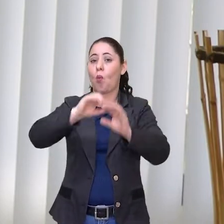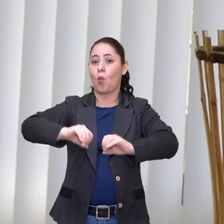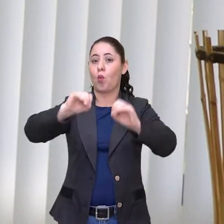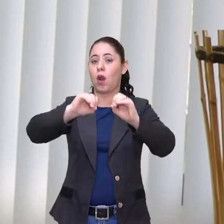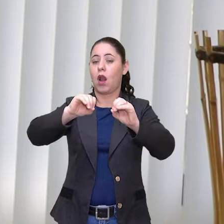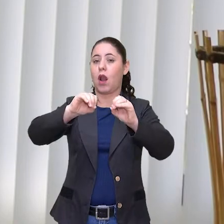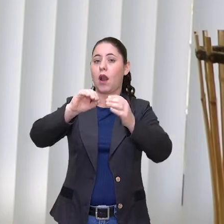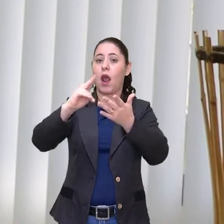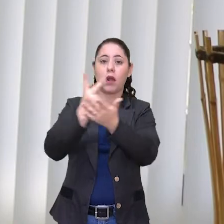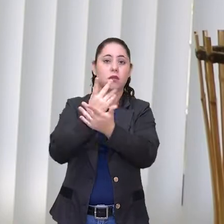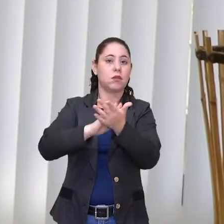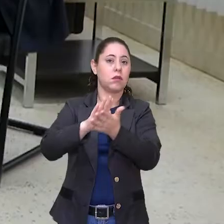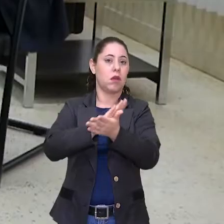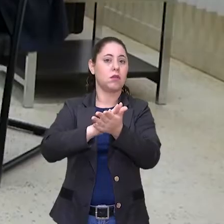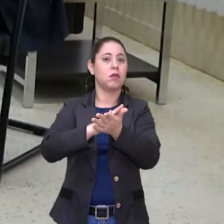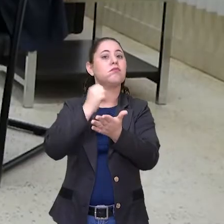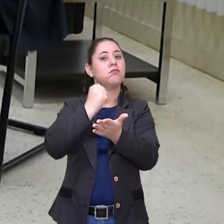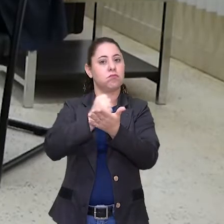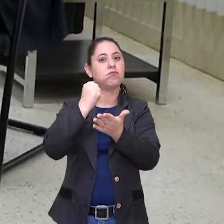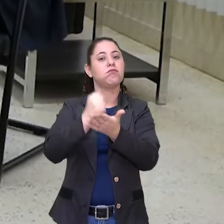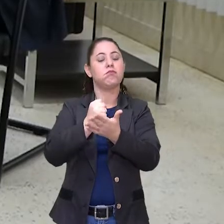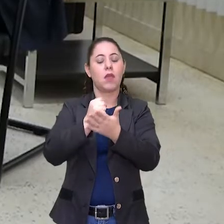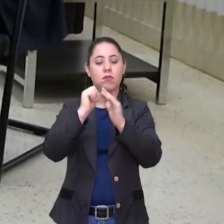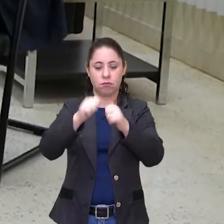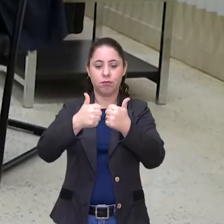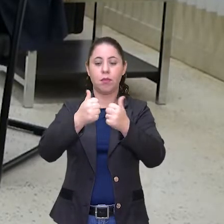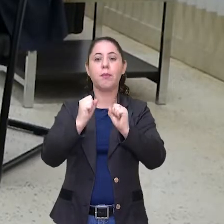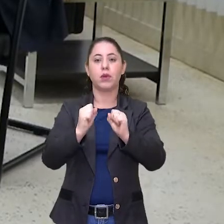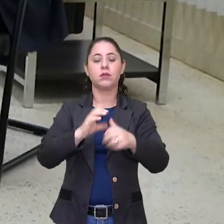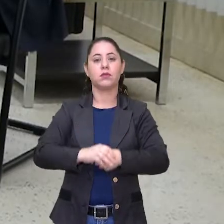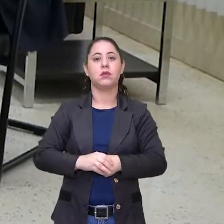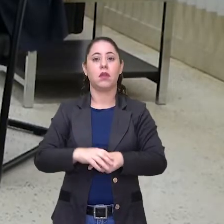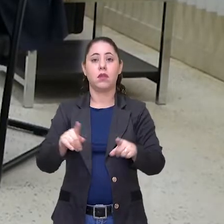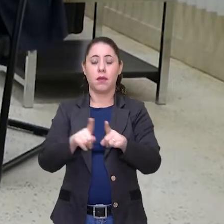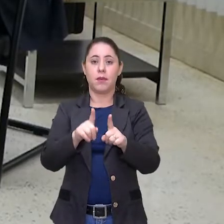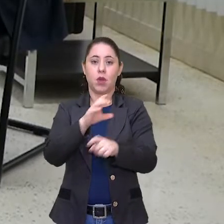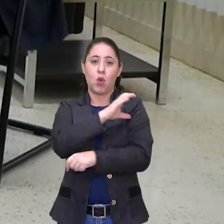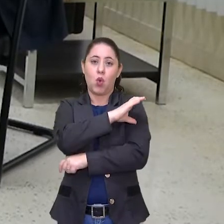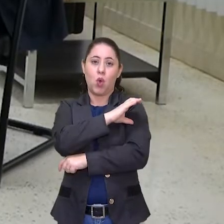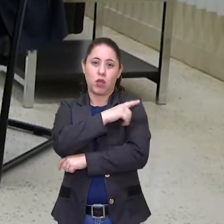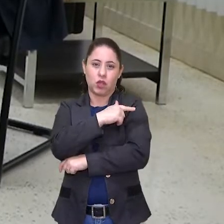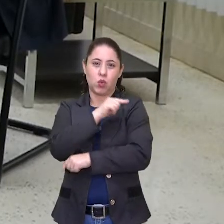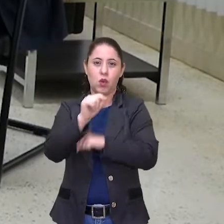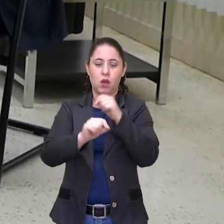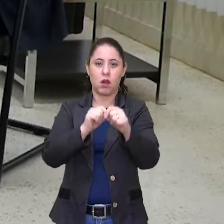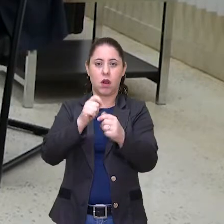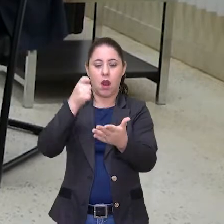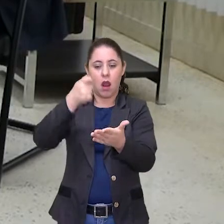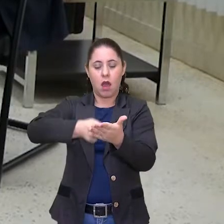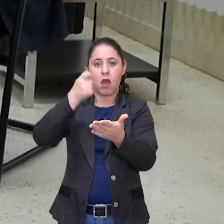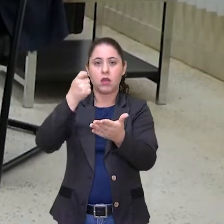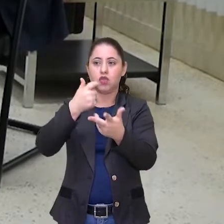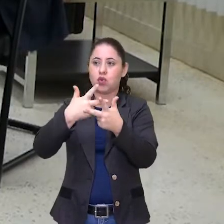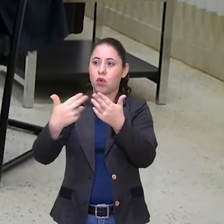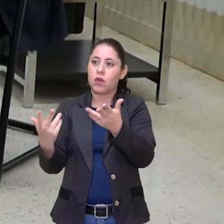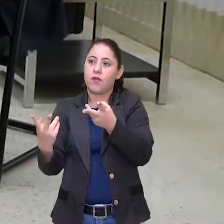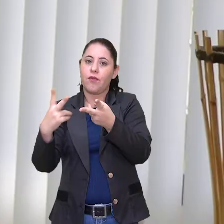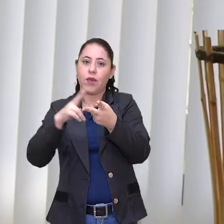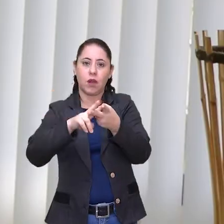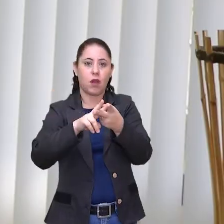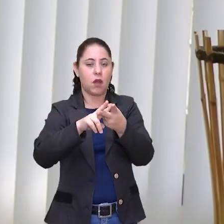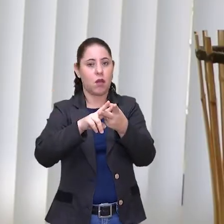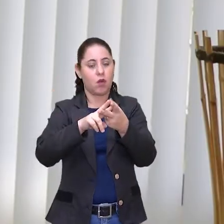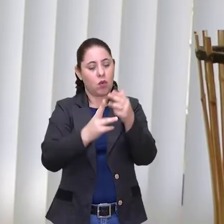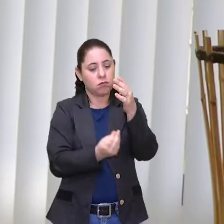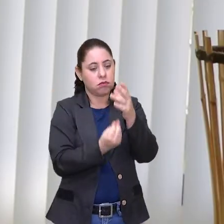e levados a esse credenciamento. E também a Corregedoria trabalha com os leilões dos bens apreendidos.